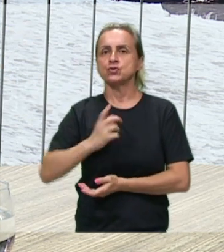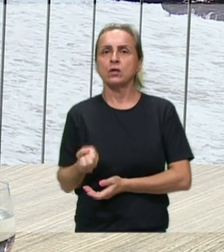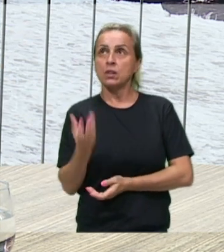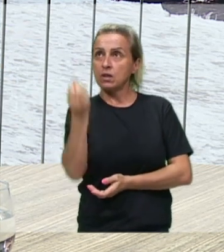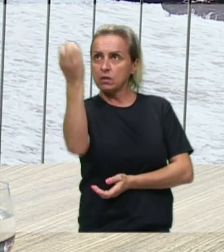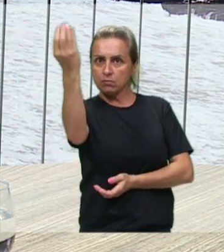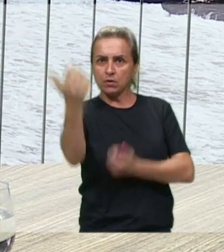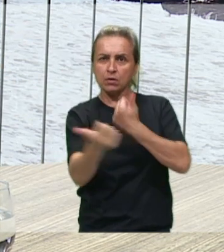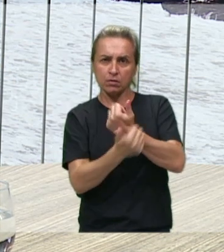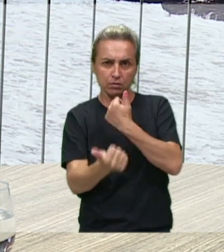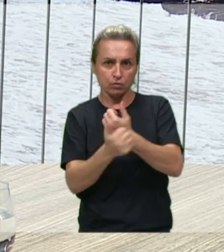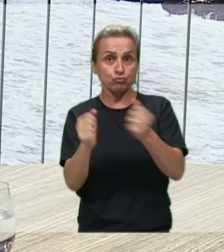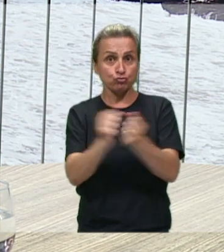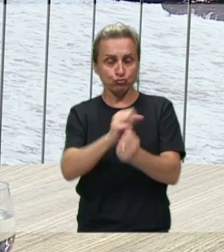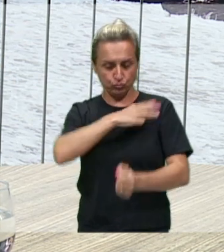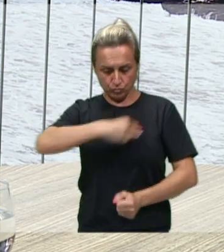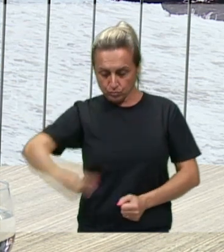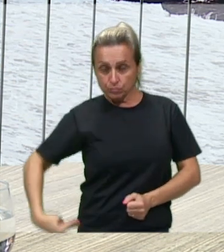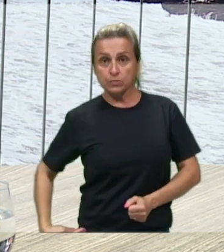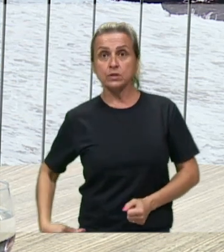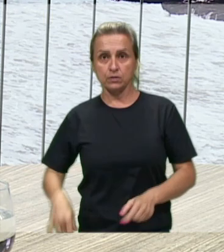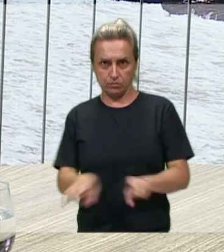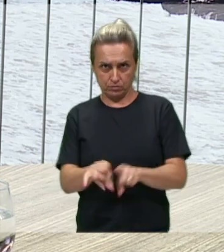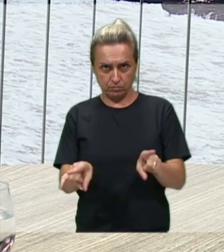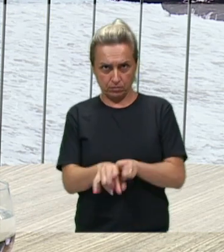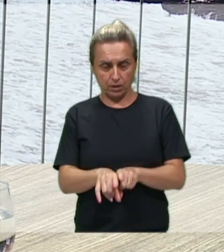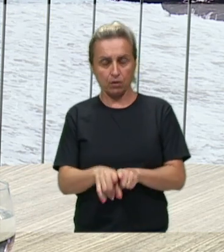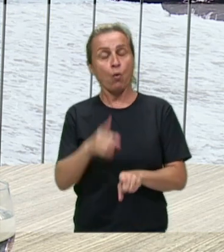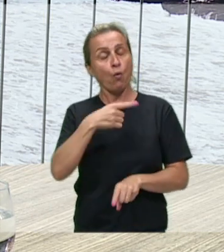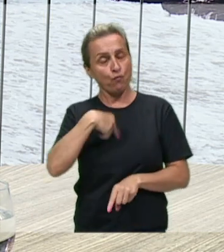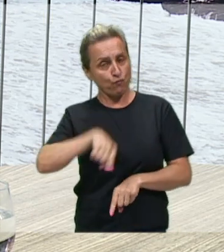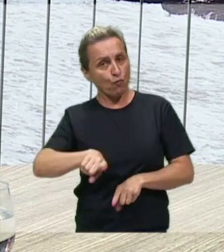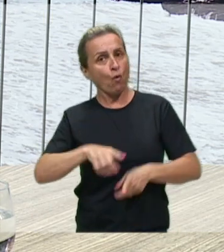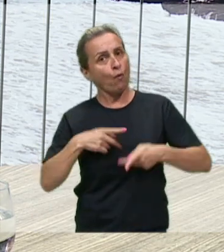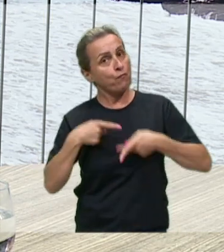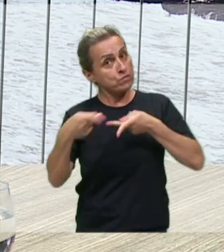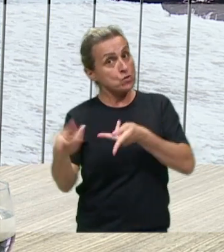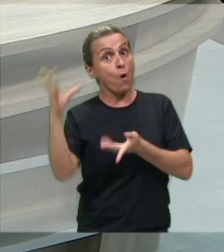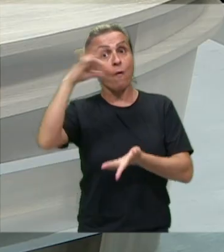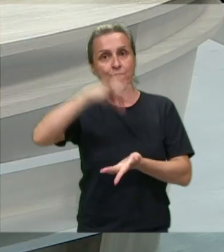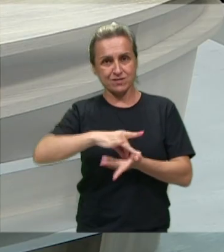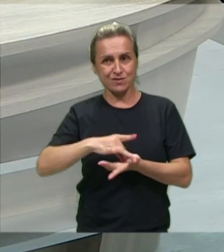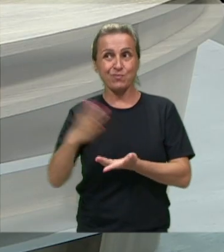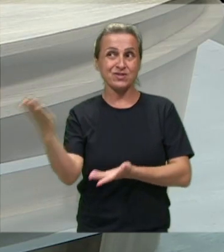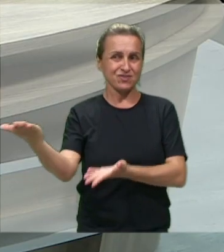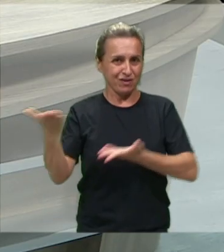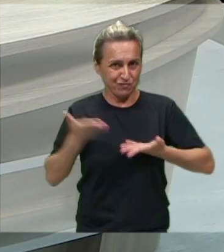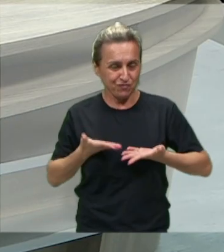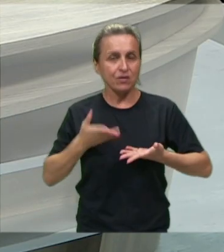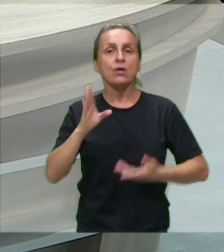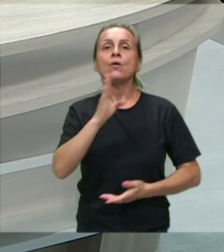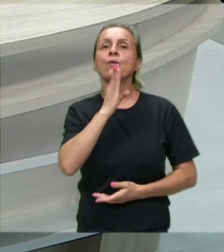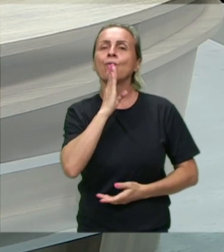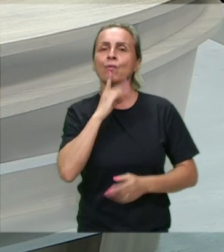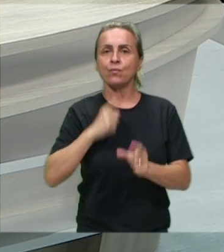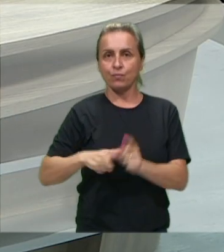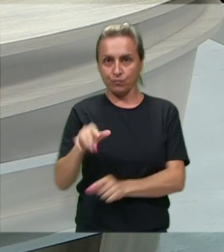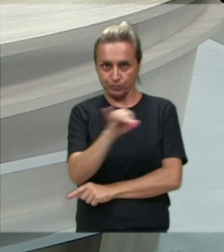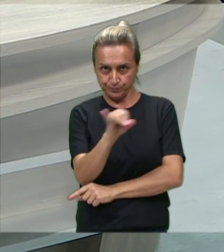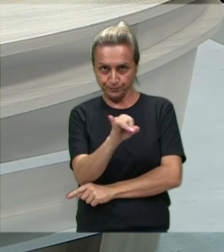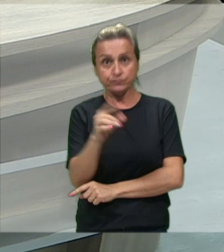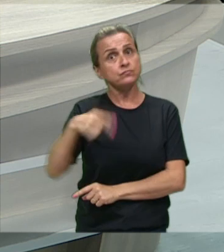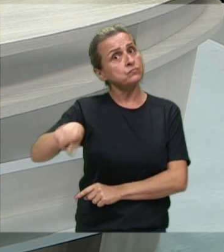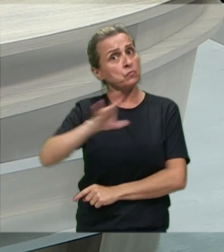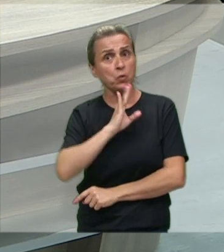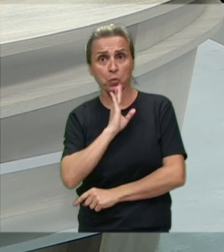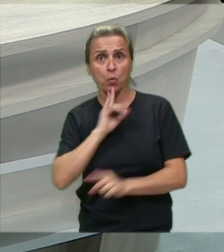com o ministro, vou fazer oficialmente o convite para ele vir em Itajaí, ele que não conhece nada, acho que isso vai dar uma grande abertura de ver o